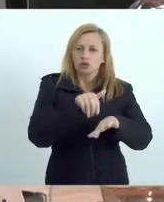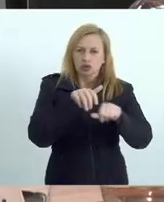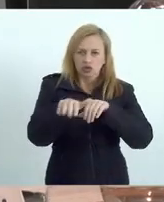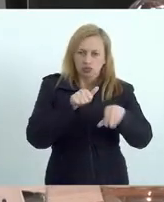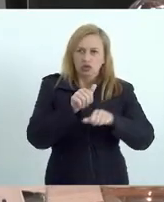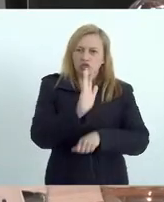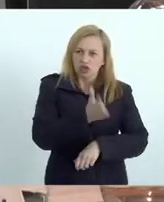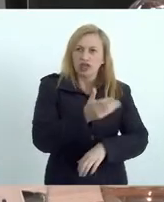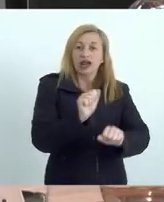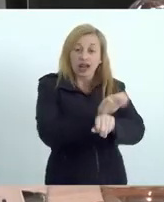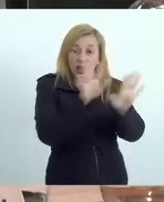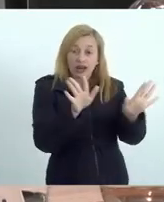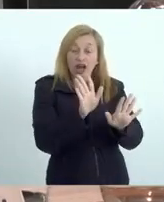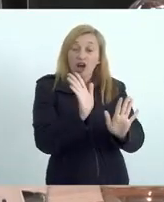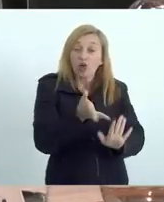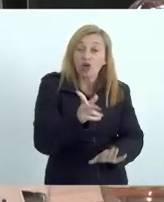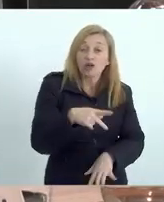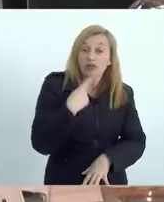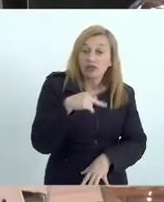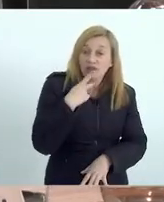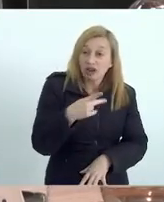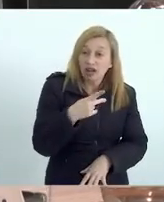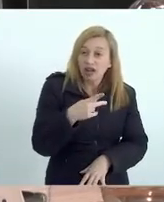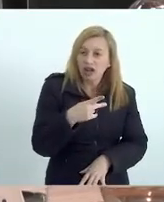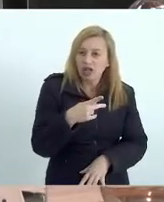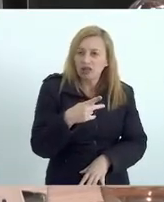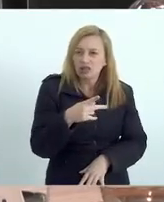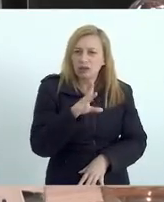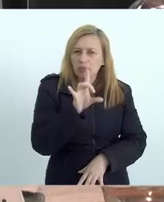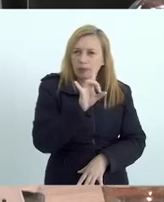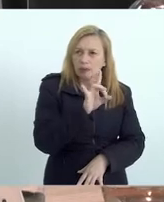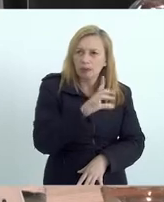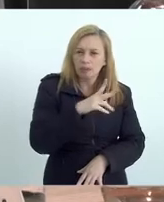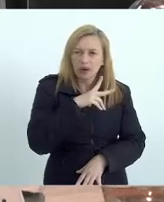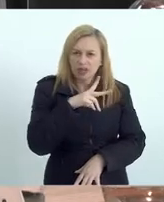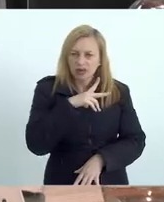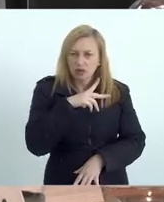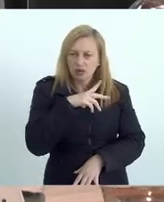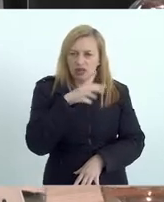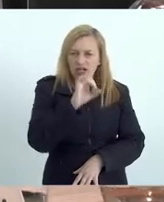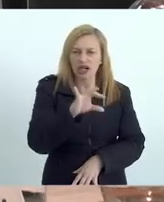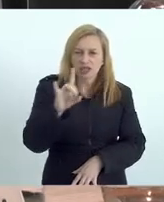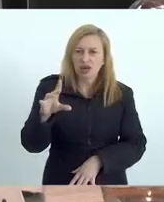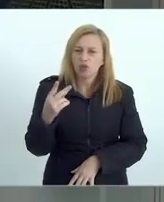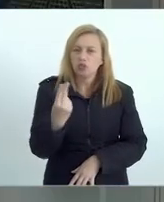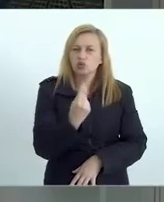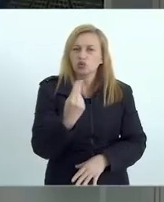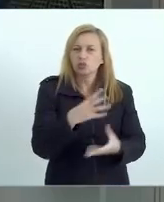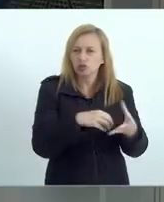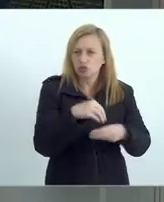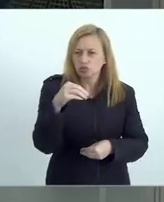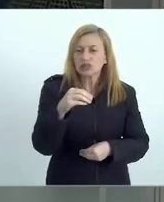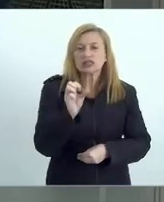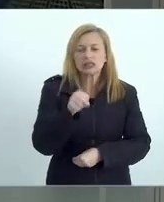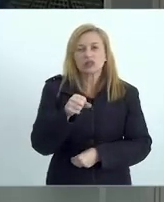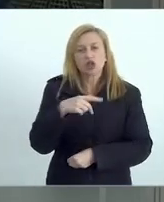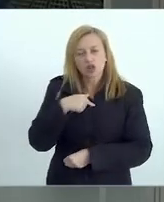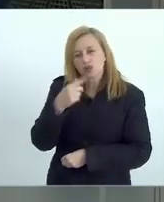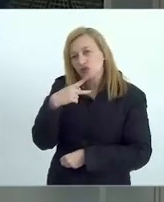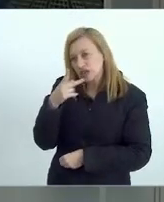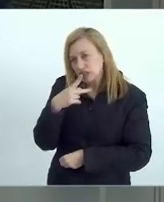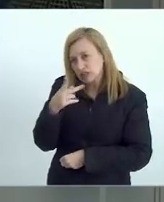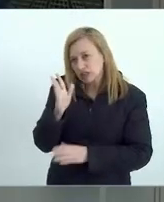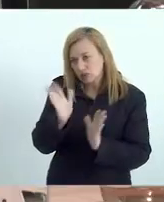tá claro isso a gente precisa tratar individualmente o problema do desaparecimento em si em outra colocando